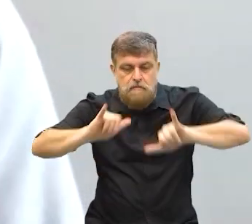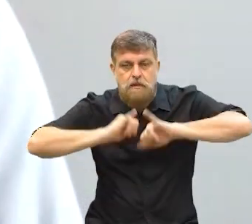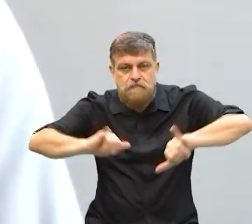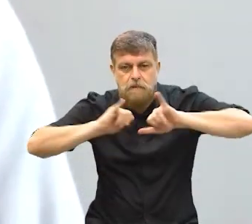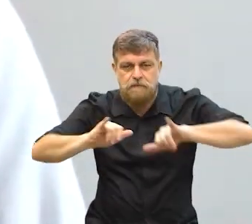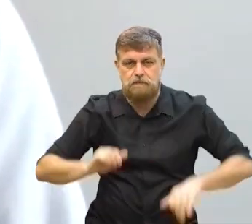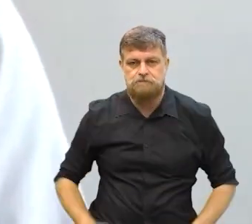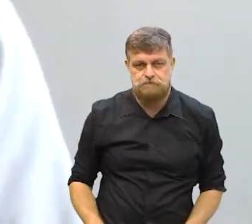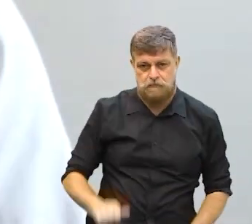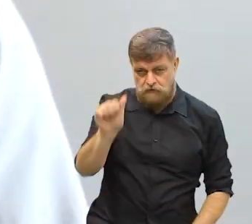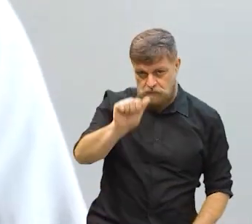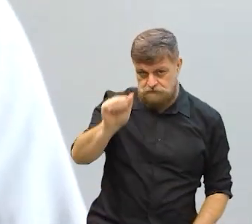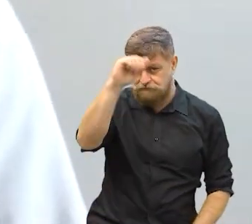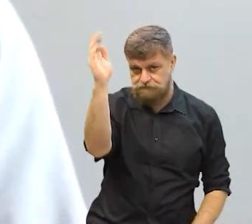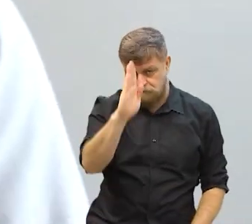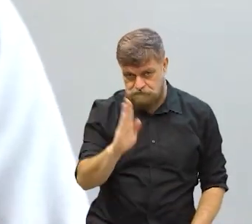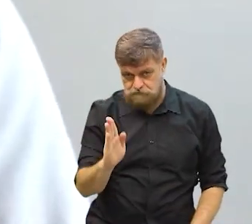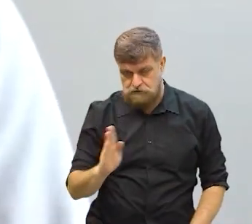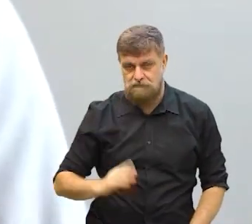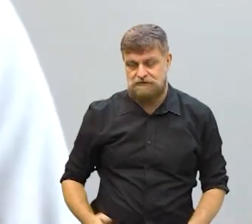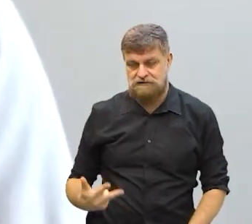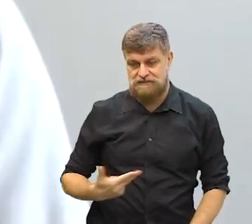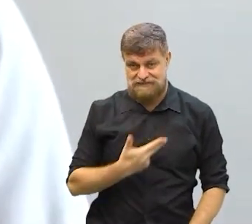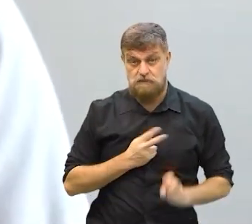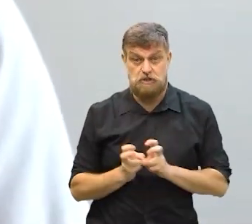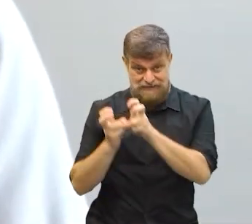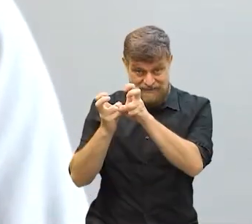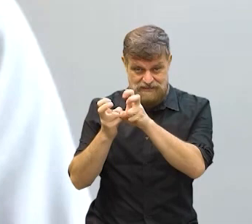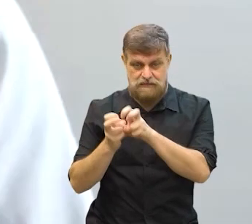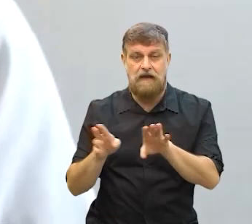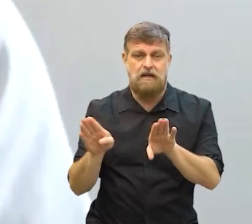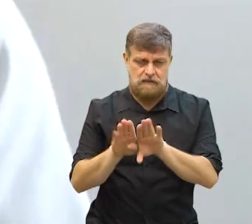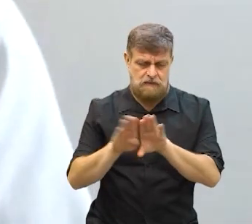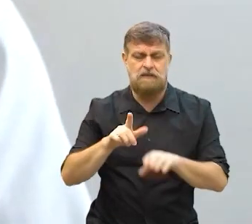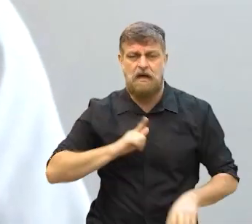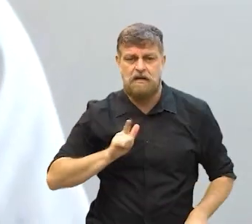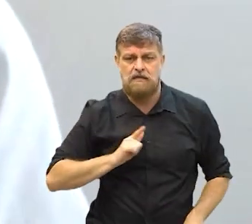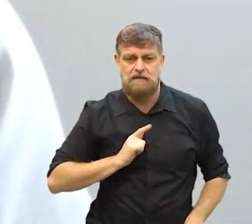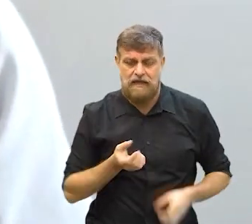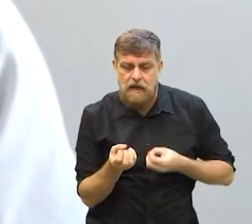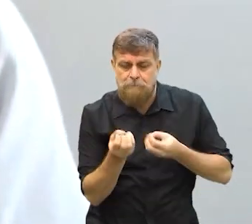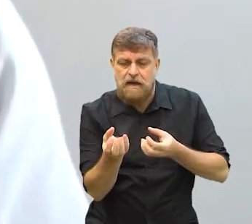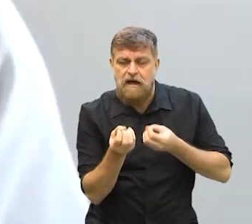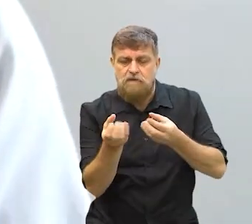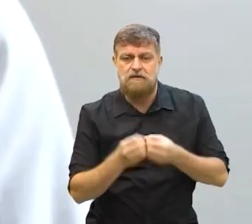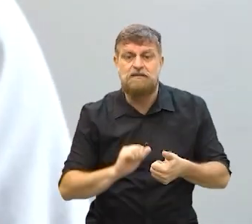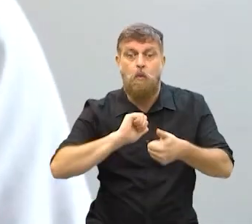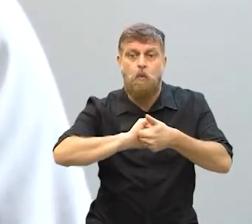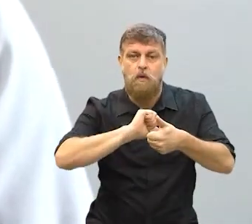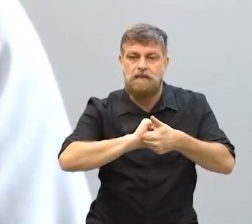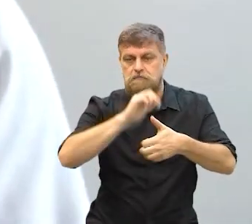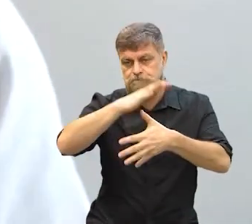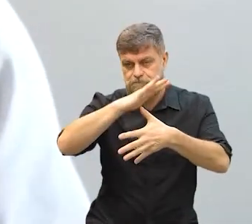essas informações. A Sociedade Brasileira, por exemplo, a Sociedade Brasileira de Cirurgia Oncológica, ela disponibiliza informação de qualidade